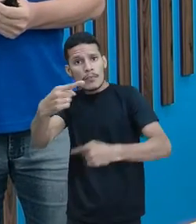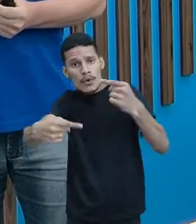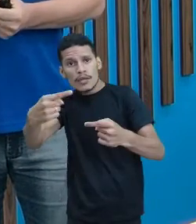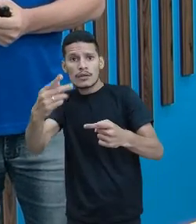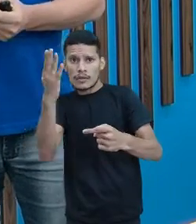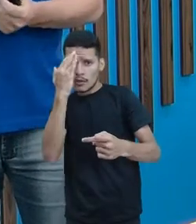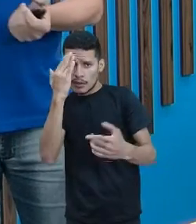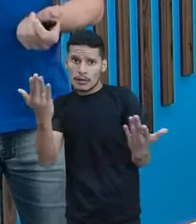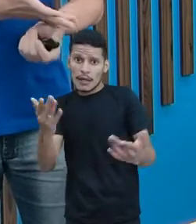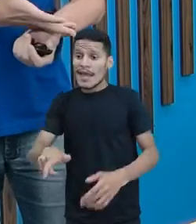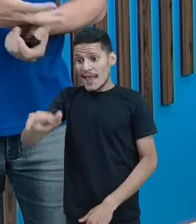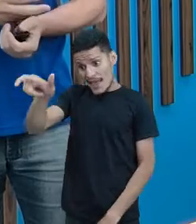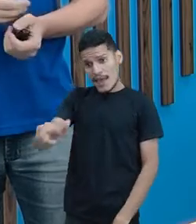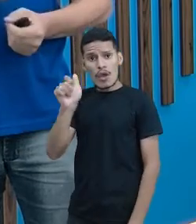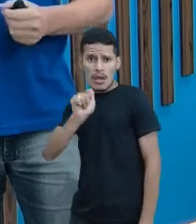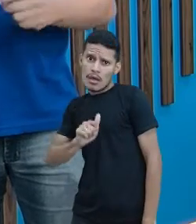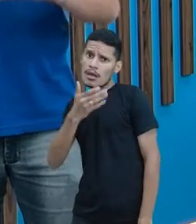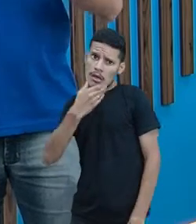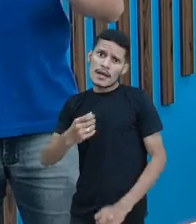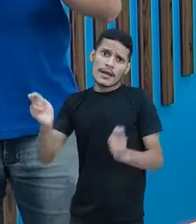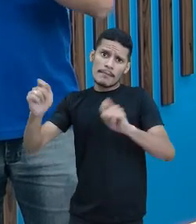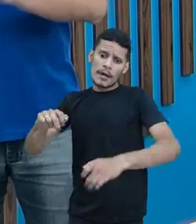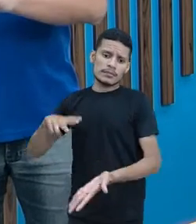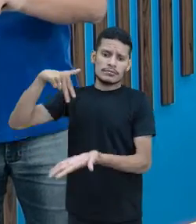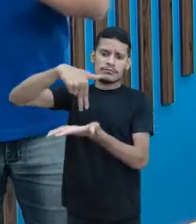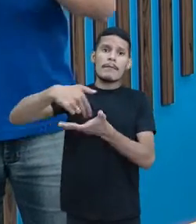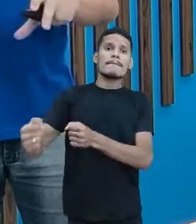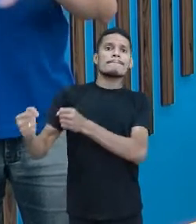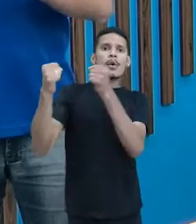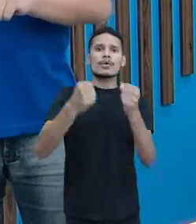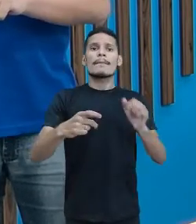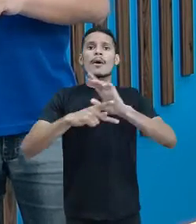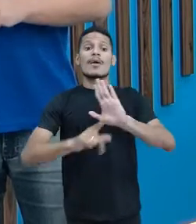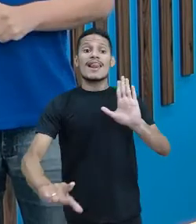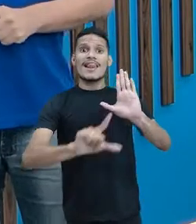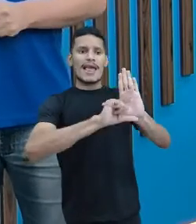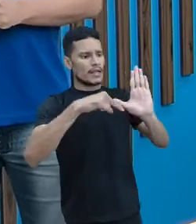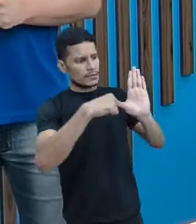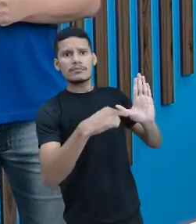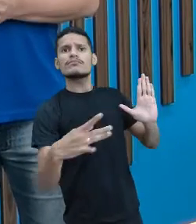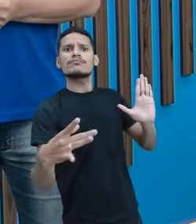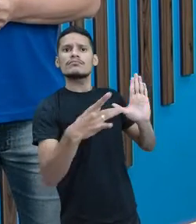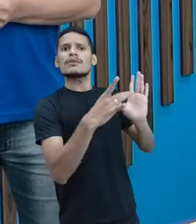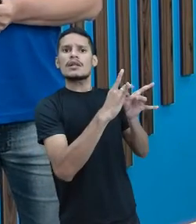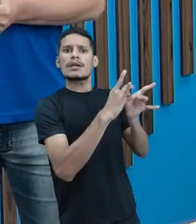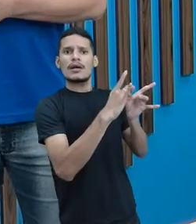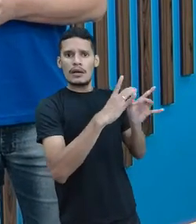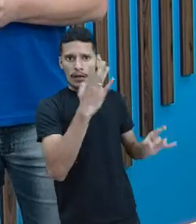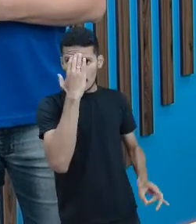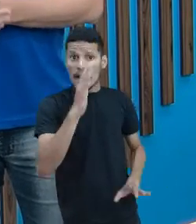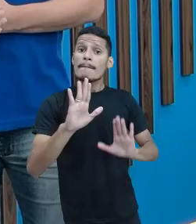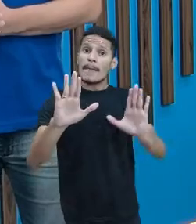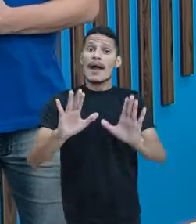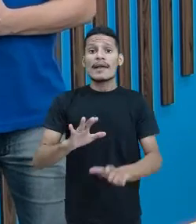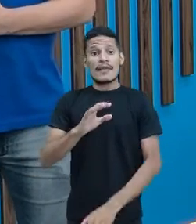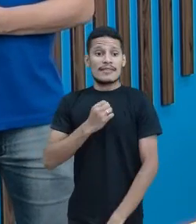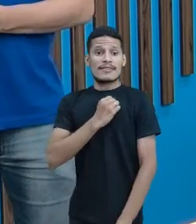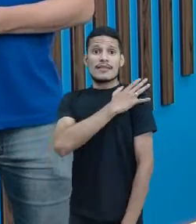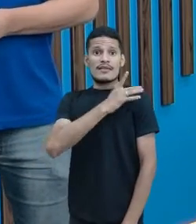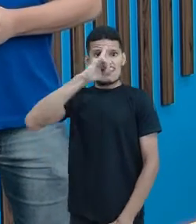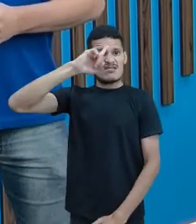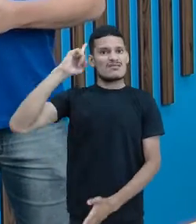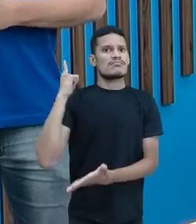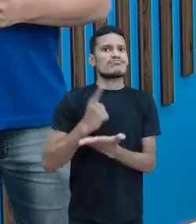ele ou ela vai exercer esse poder de forma legítima, de acordo com a lei. Mas uma ditadura, como aconteceu em